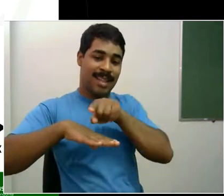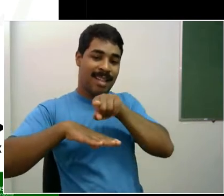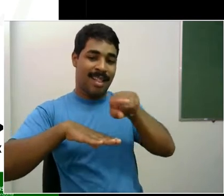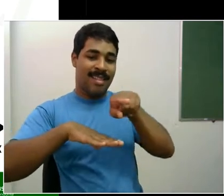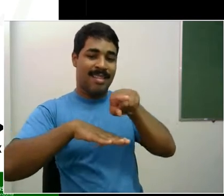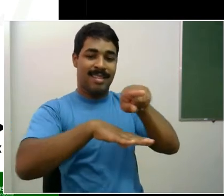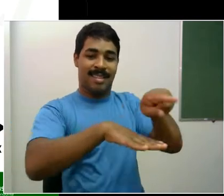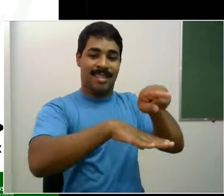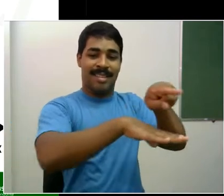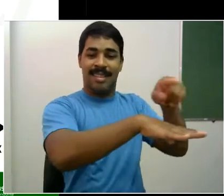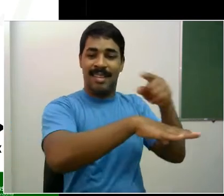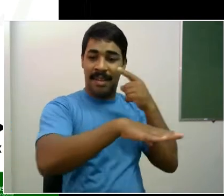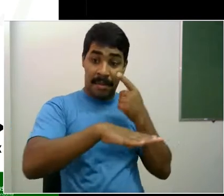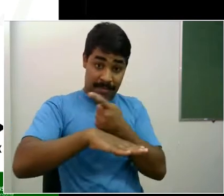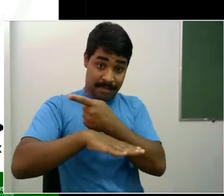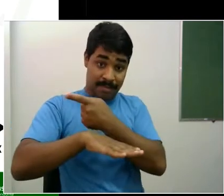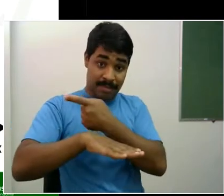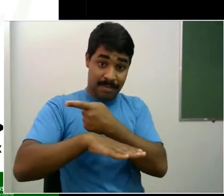valor,